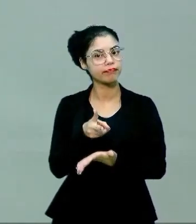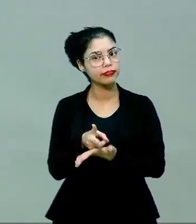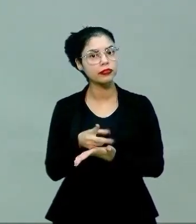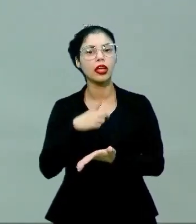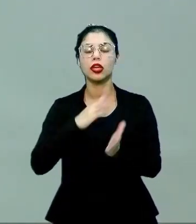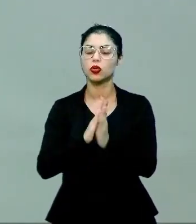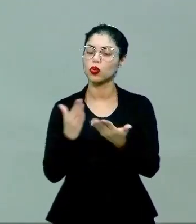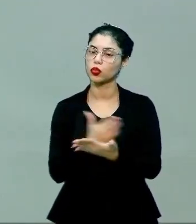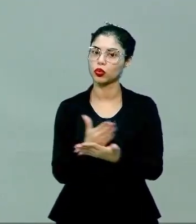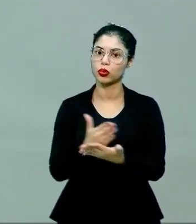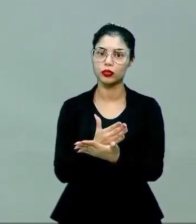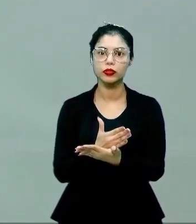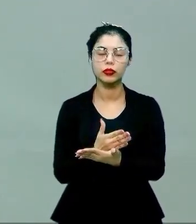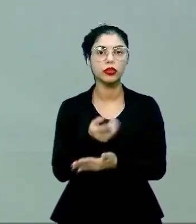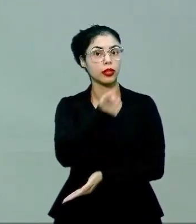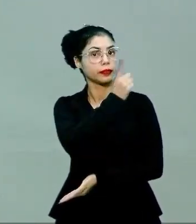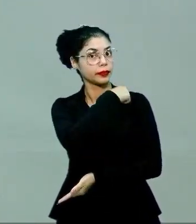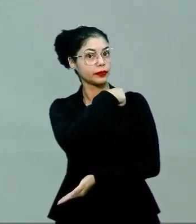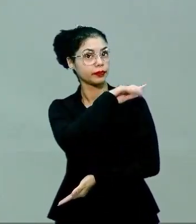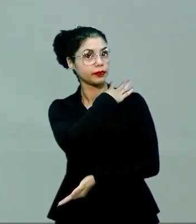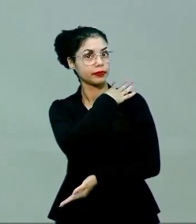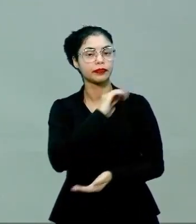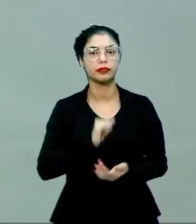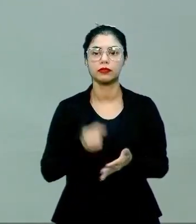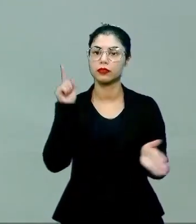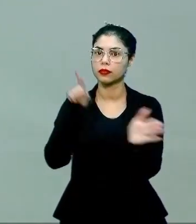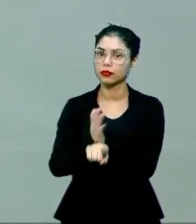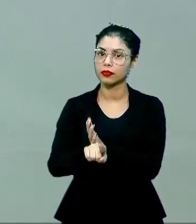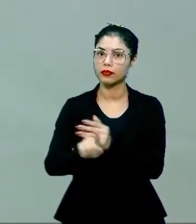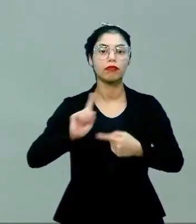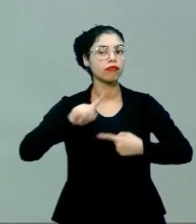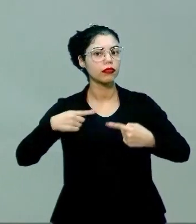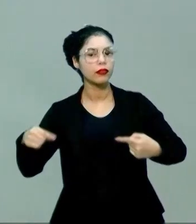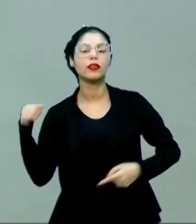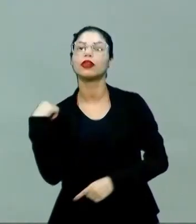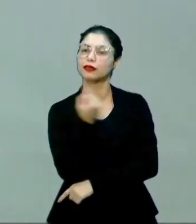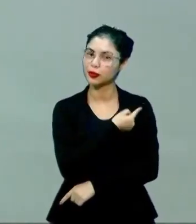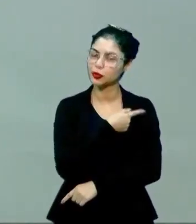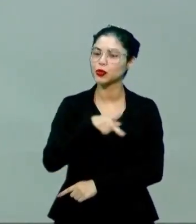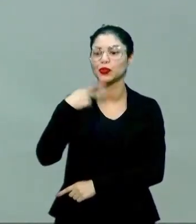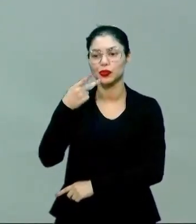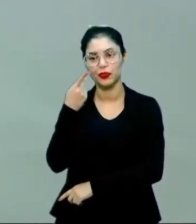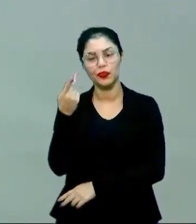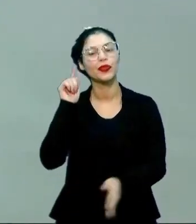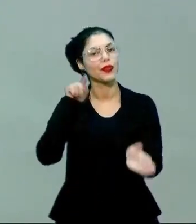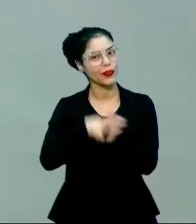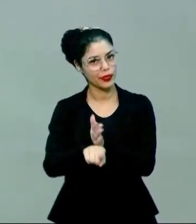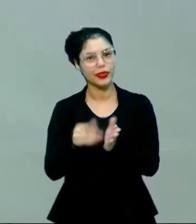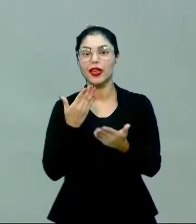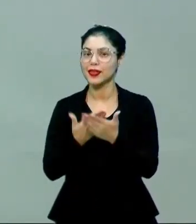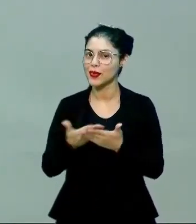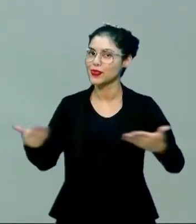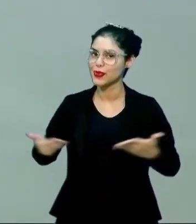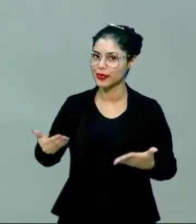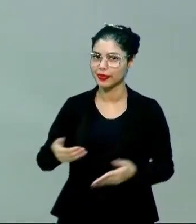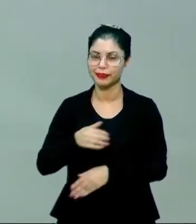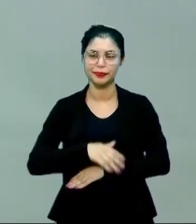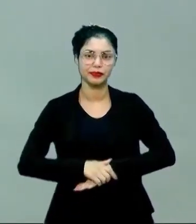no livro didático de vocês, do primeira série, uma questão sobre o Barroco e nós vamos comentar sobre essa questão na aula de